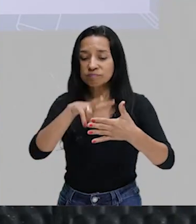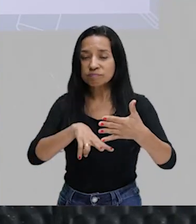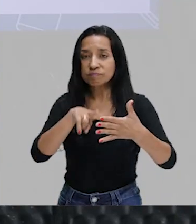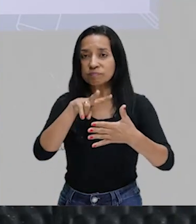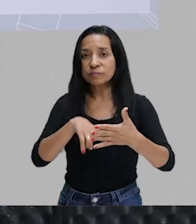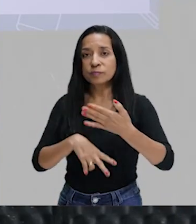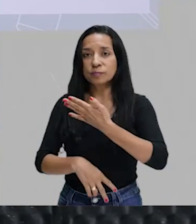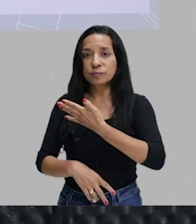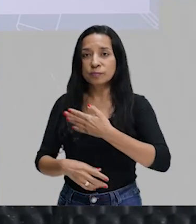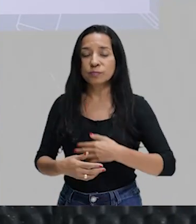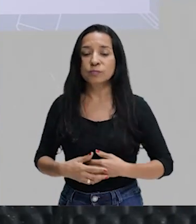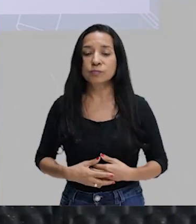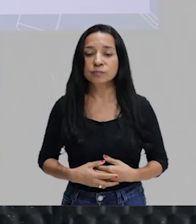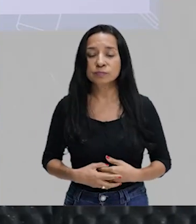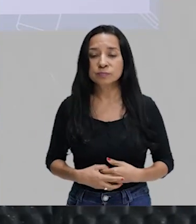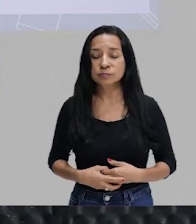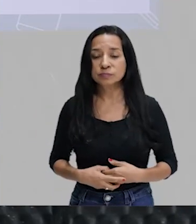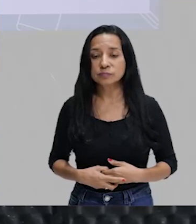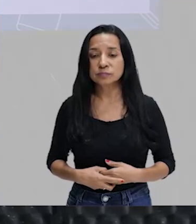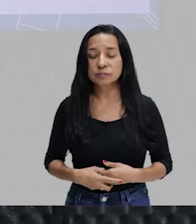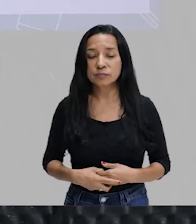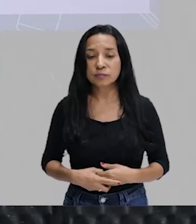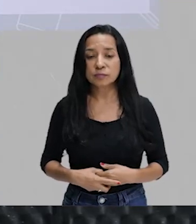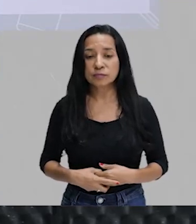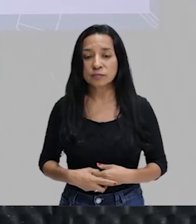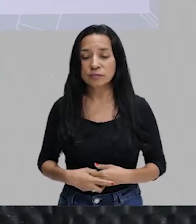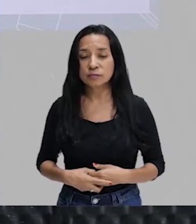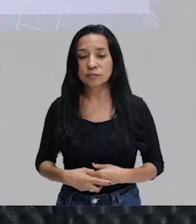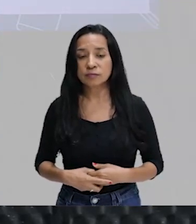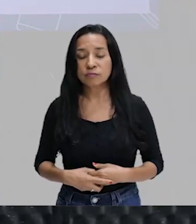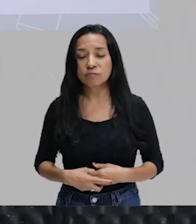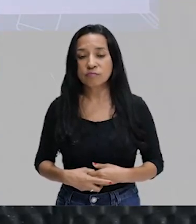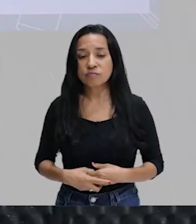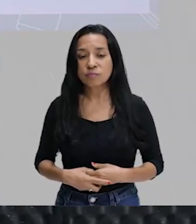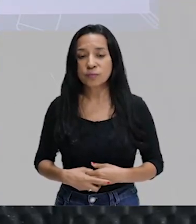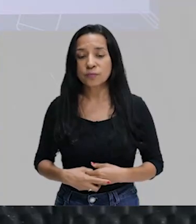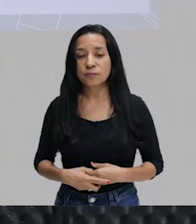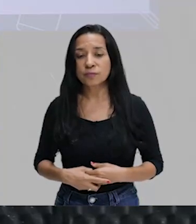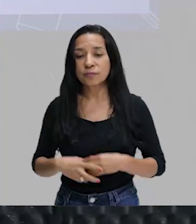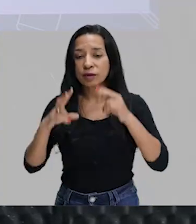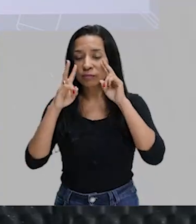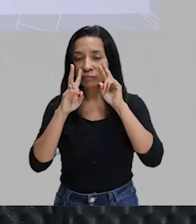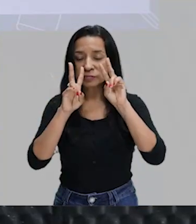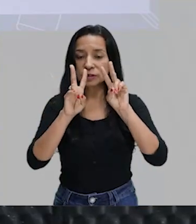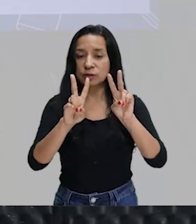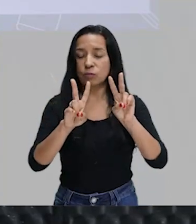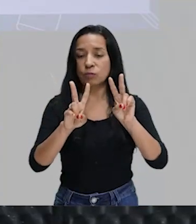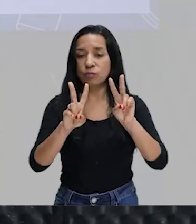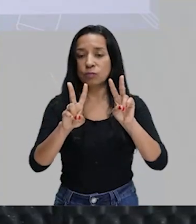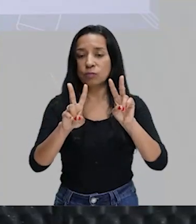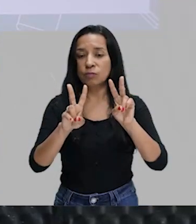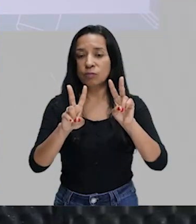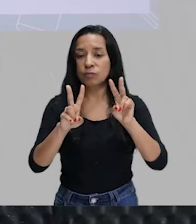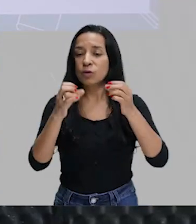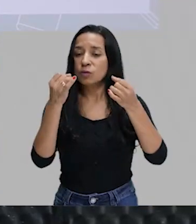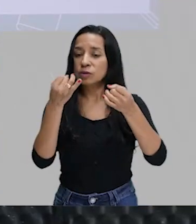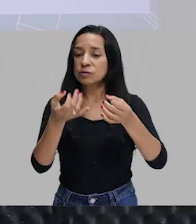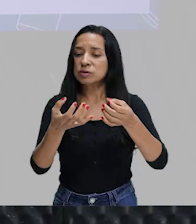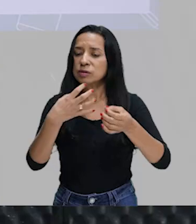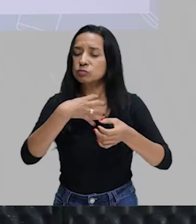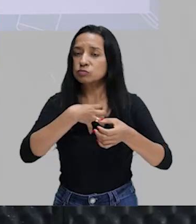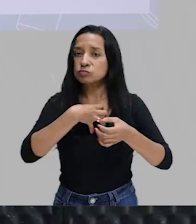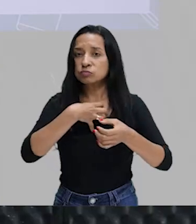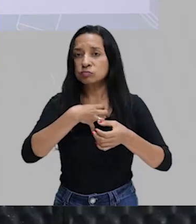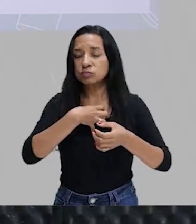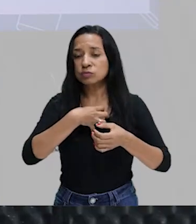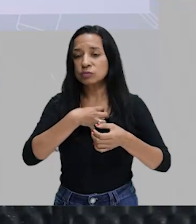Réquiem do sol que a dor da luz resume. A visão. Como eu fui falando das sensações,